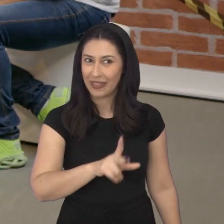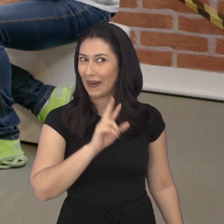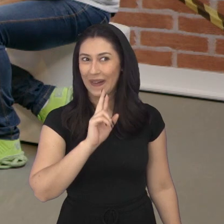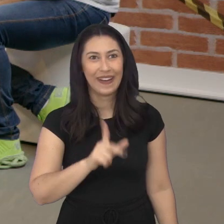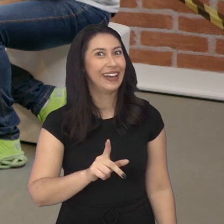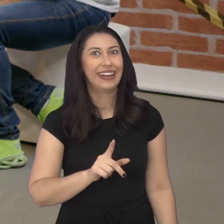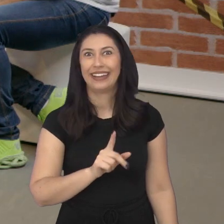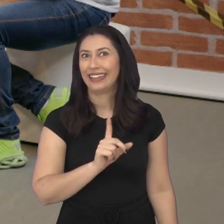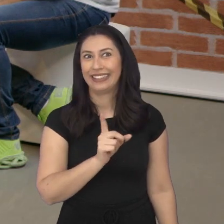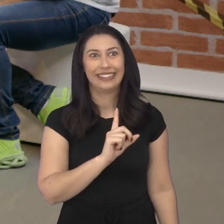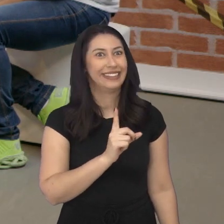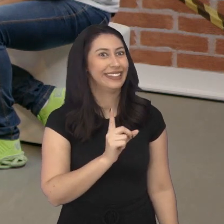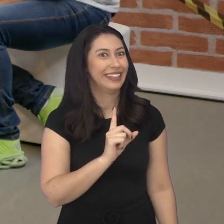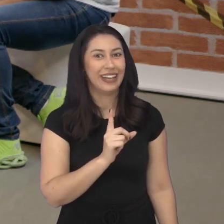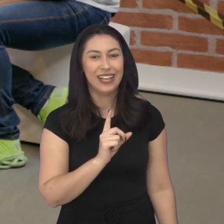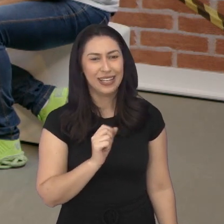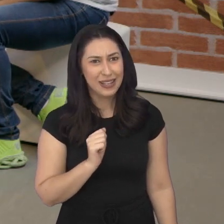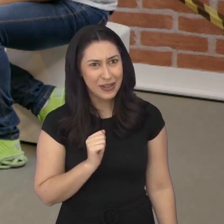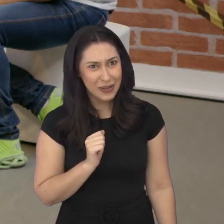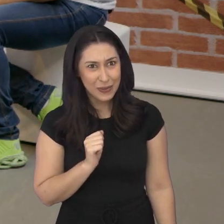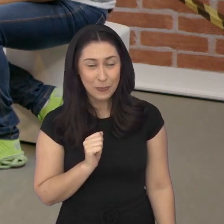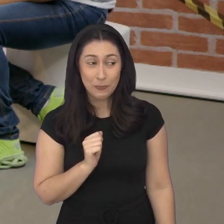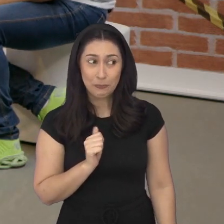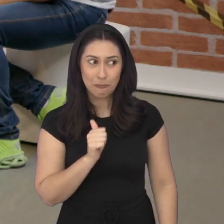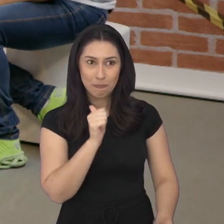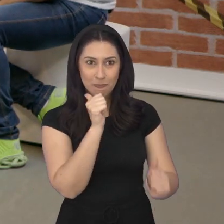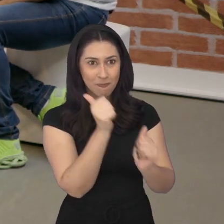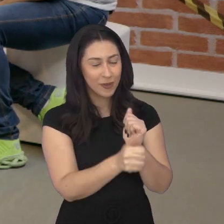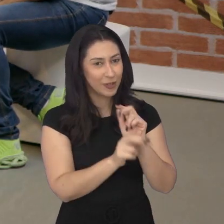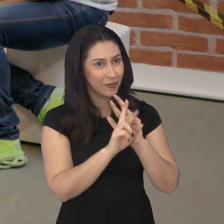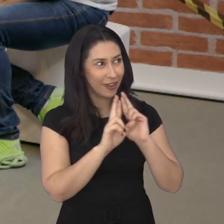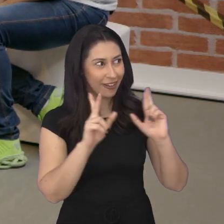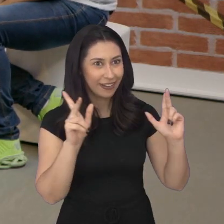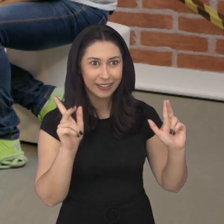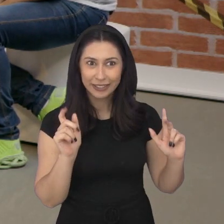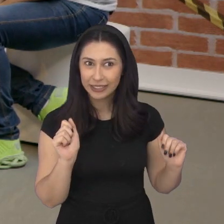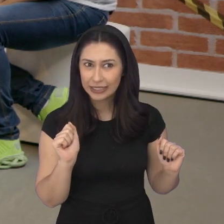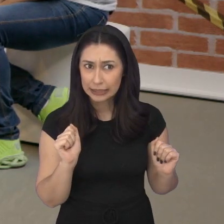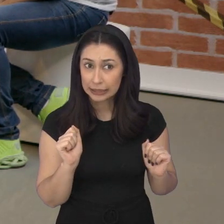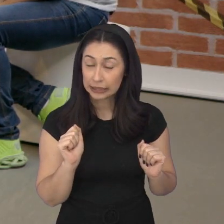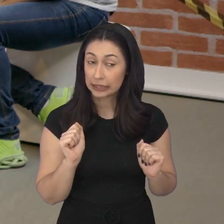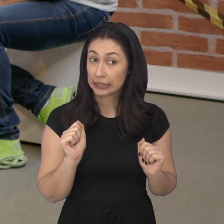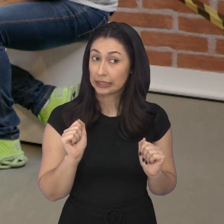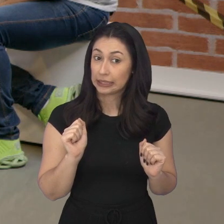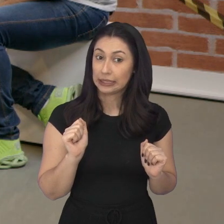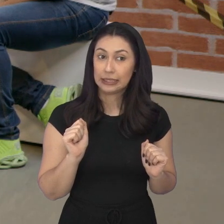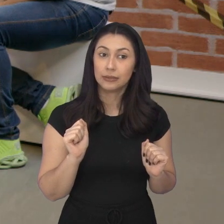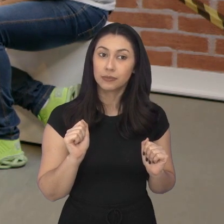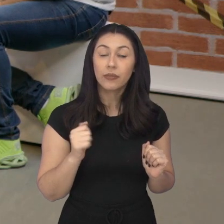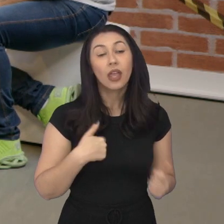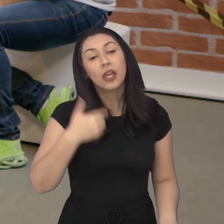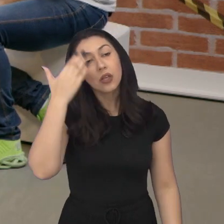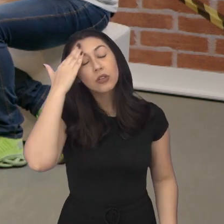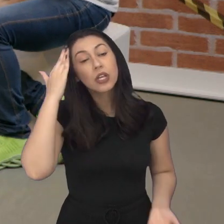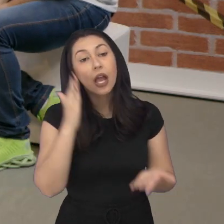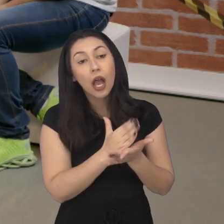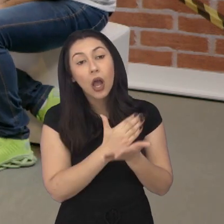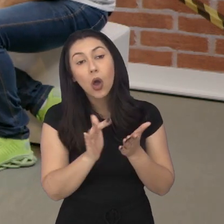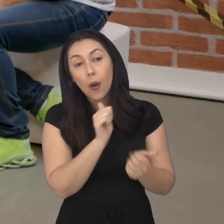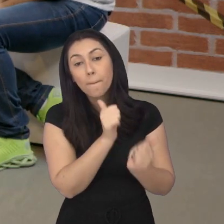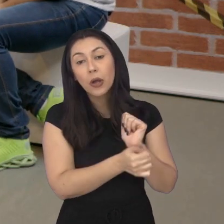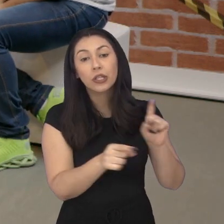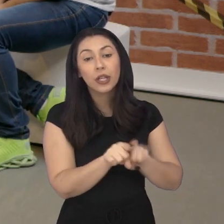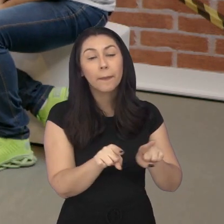Aí isso aí acho que é algum outro esporte, né? Que possa ser que... Eu sei que tem alguns esportes que